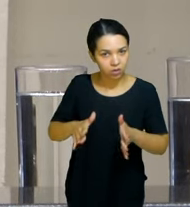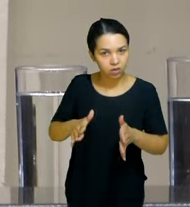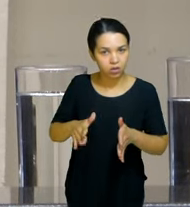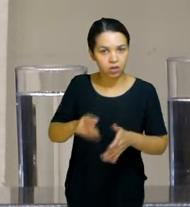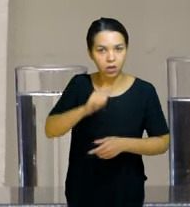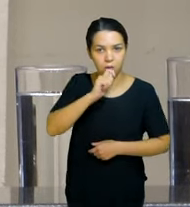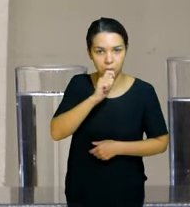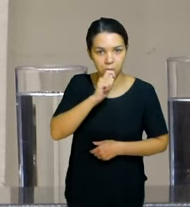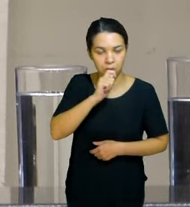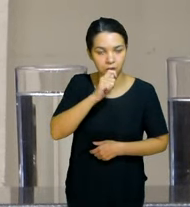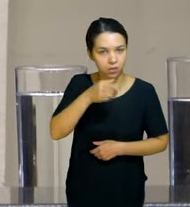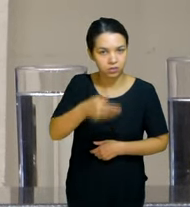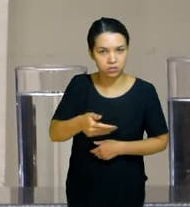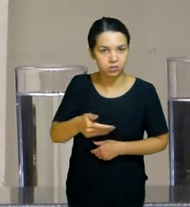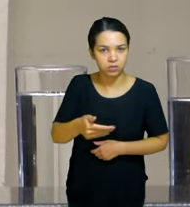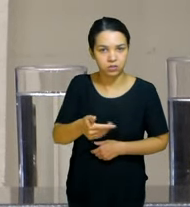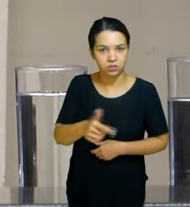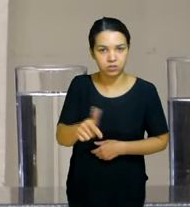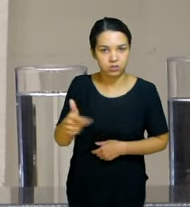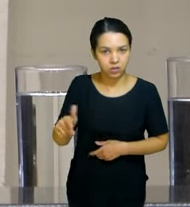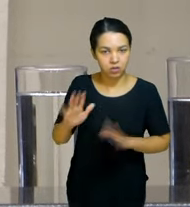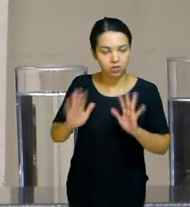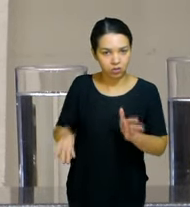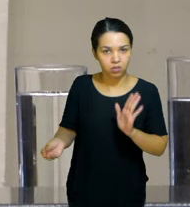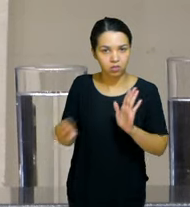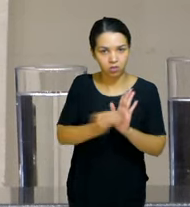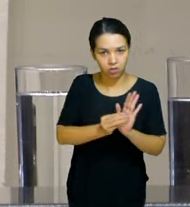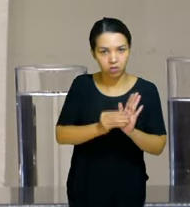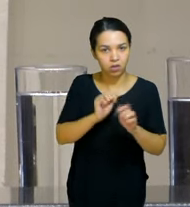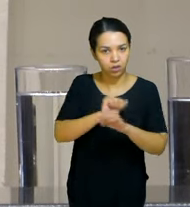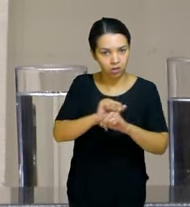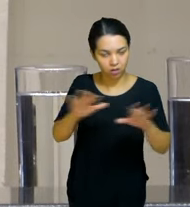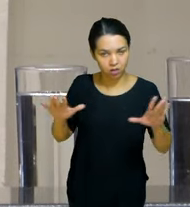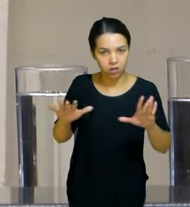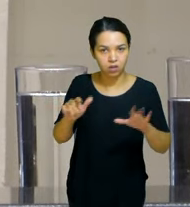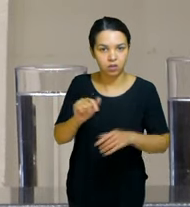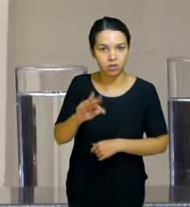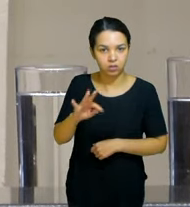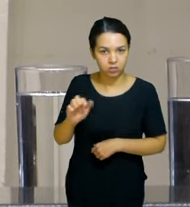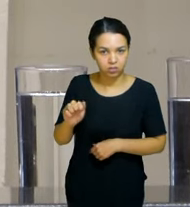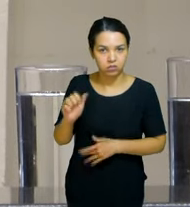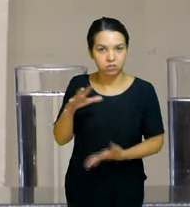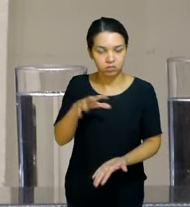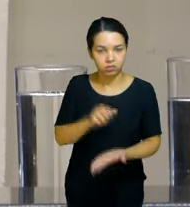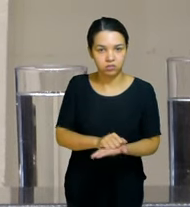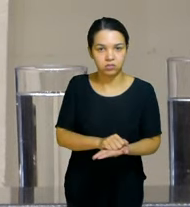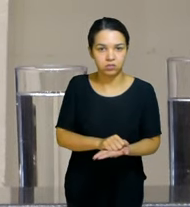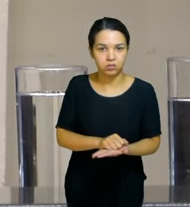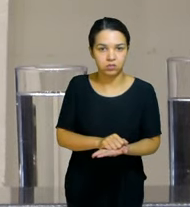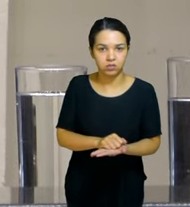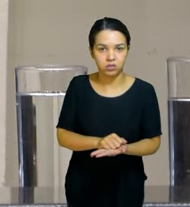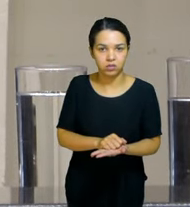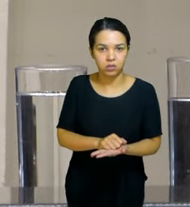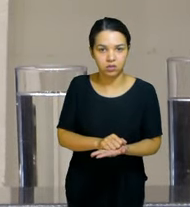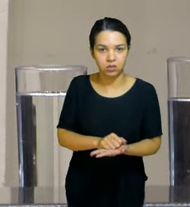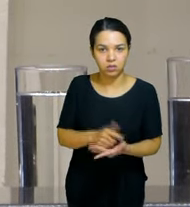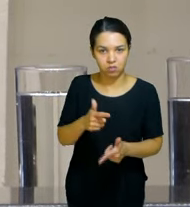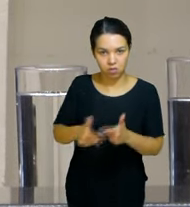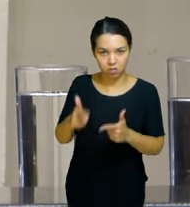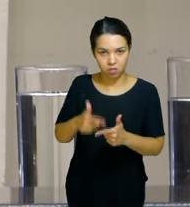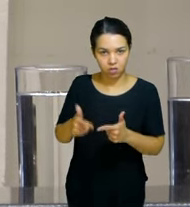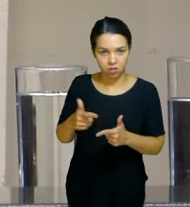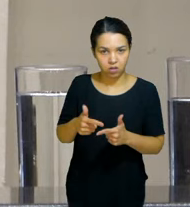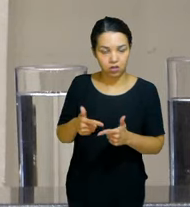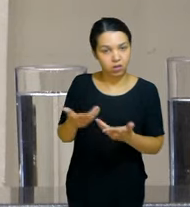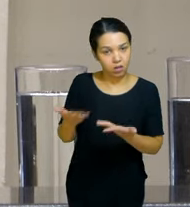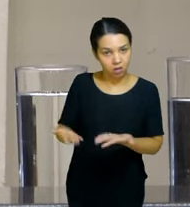Isso ficou claro em atas, em registros, em falas aqui. Então, não podia ter assumido o compromisso de fazer a competição sem os